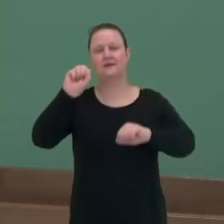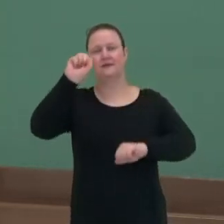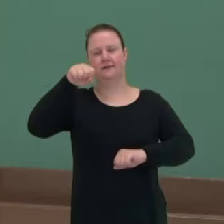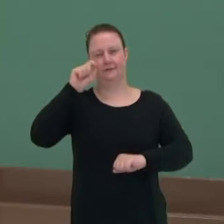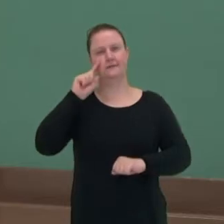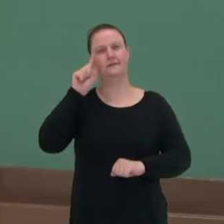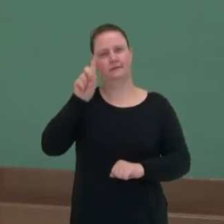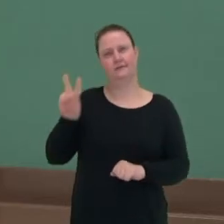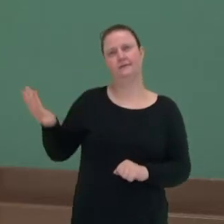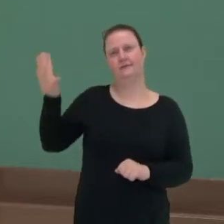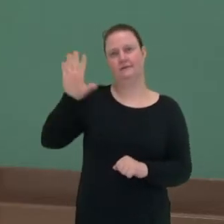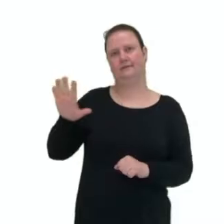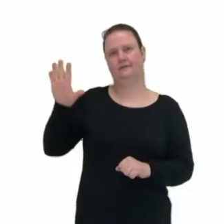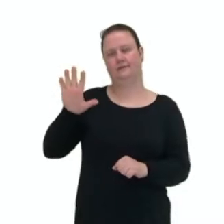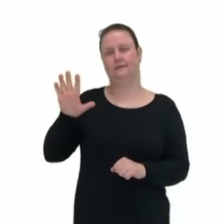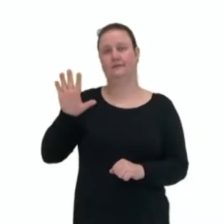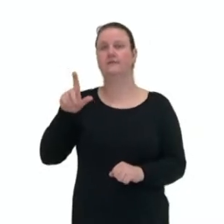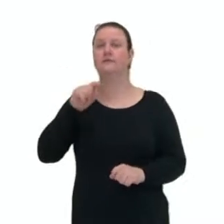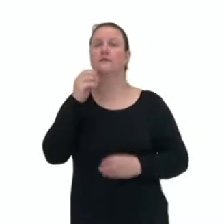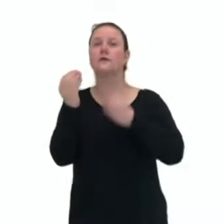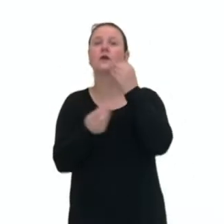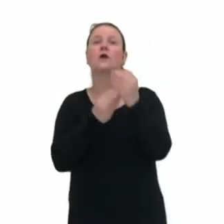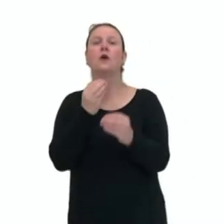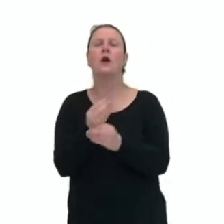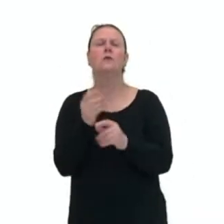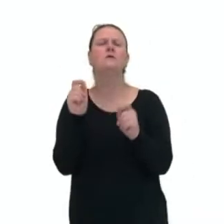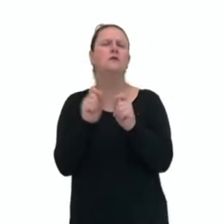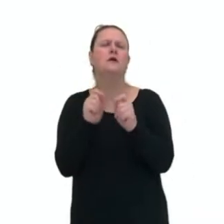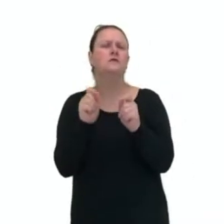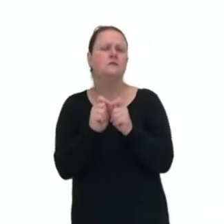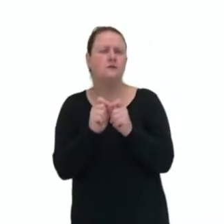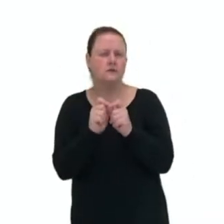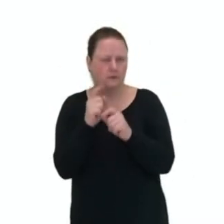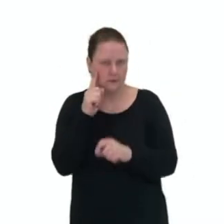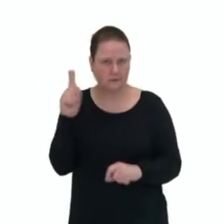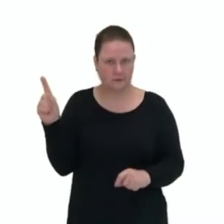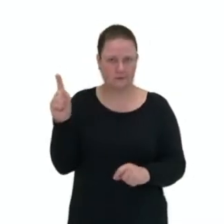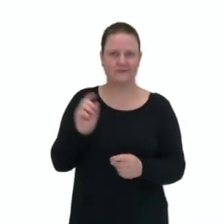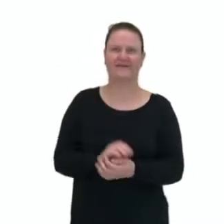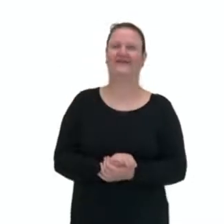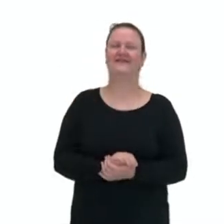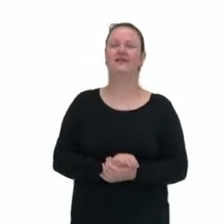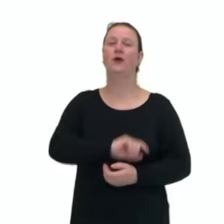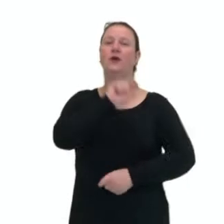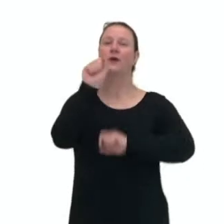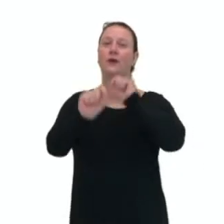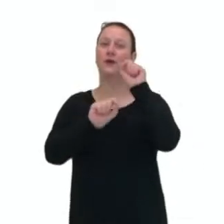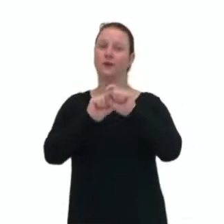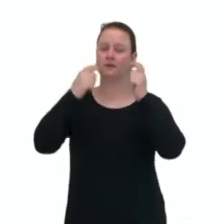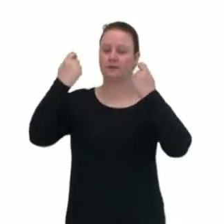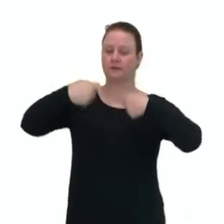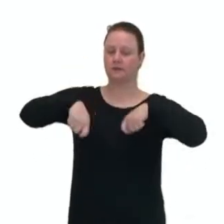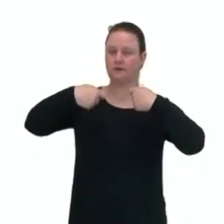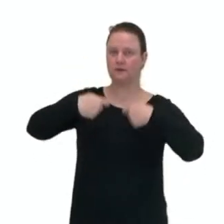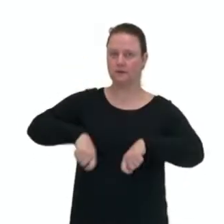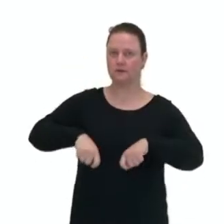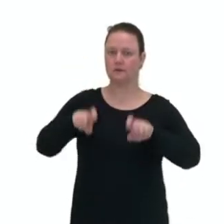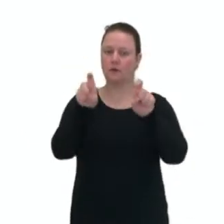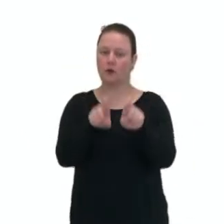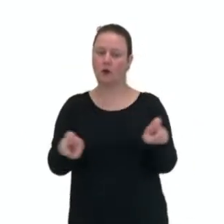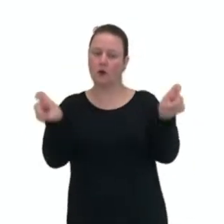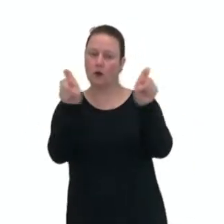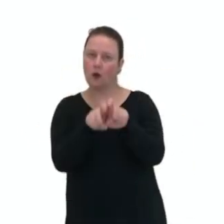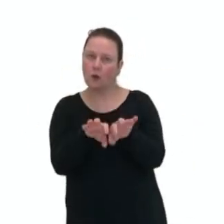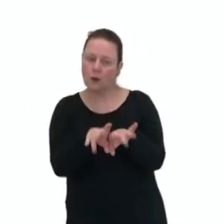imagem, no funcionamento desses equipamentos. Enquanto eu leio o texto, o que é necessário para que o